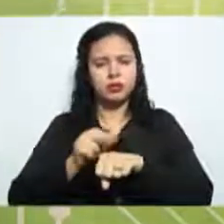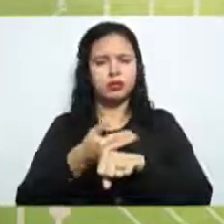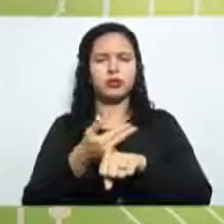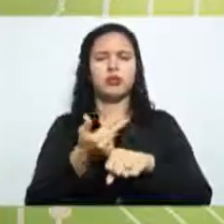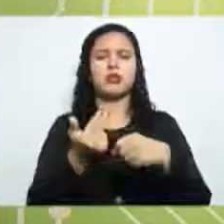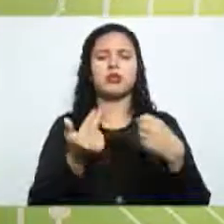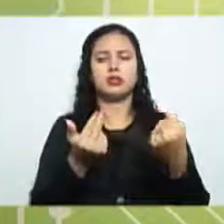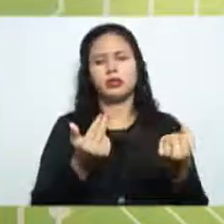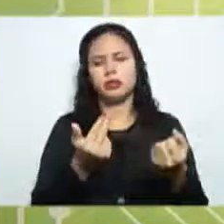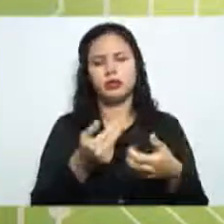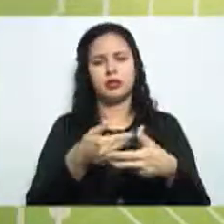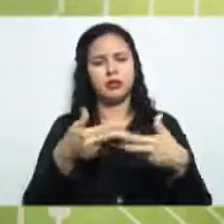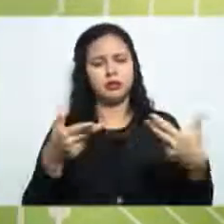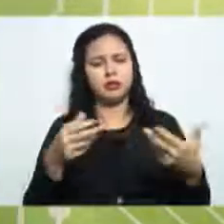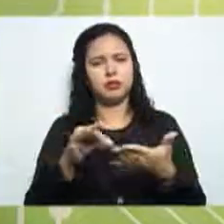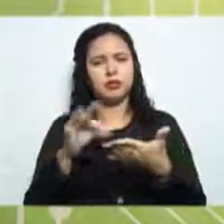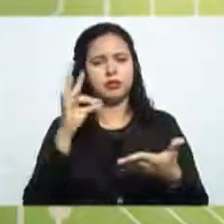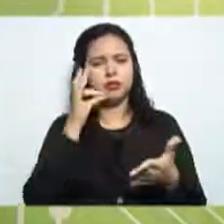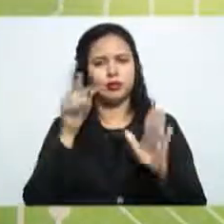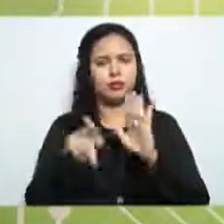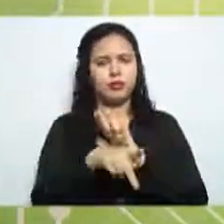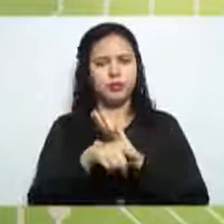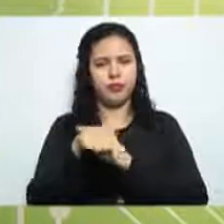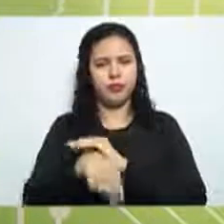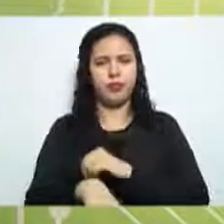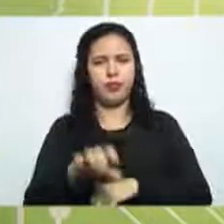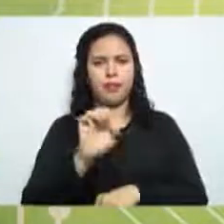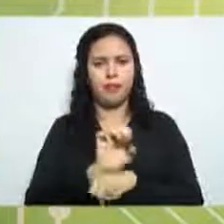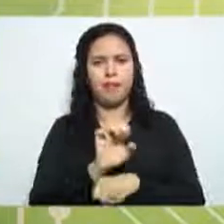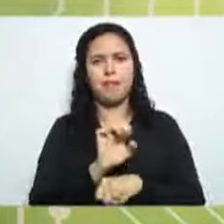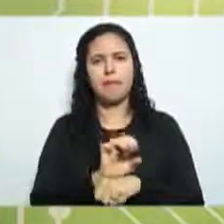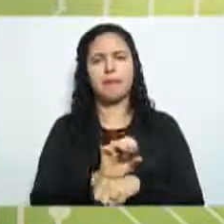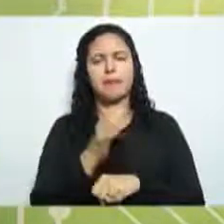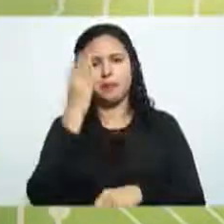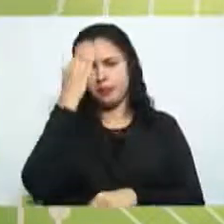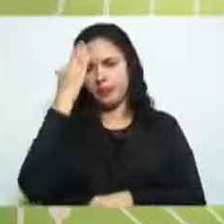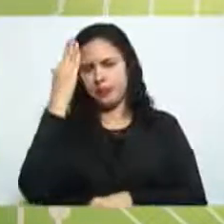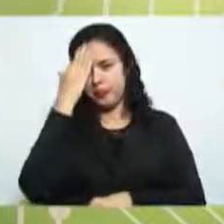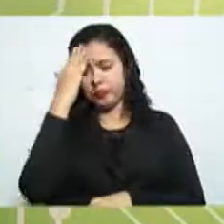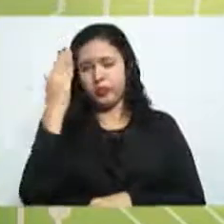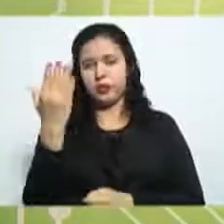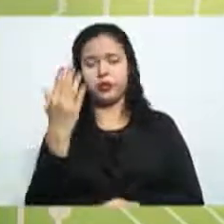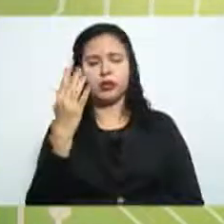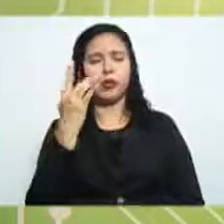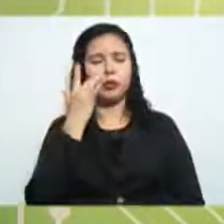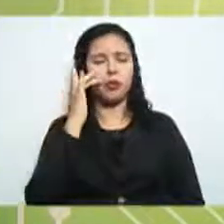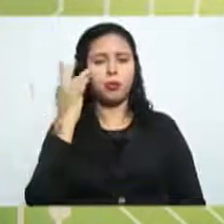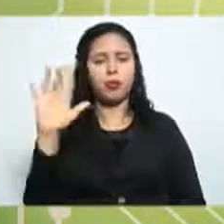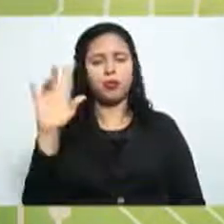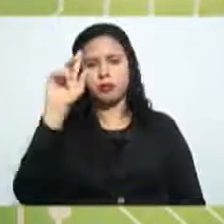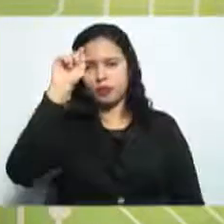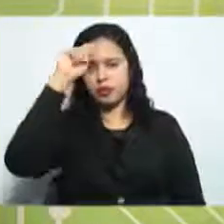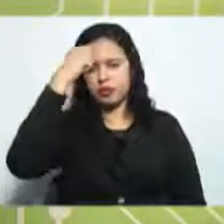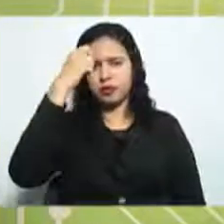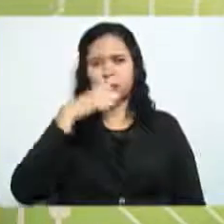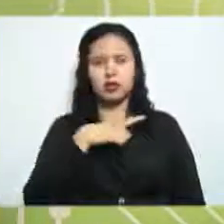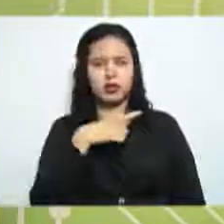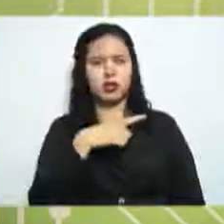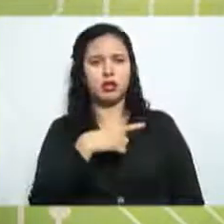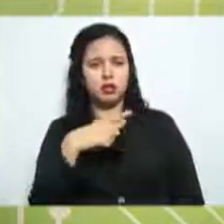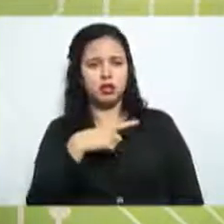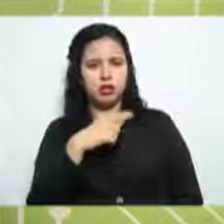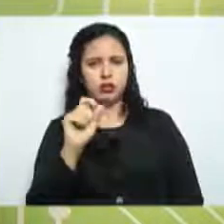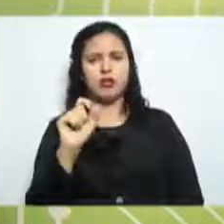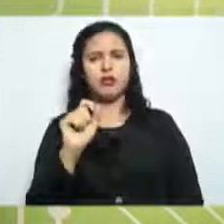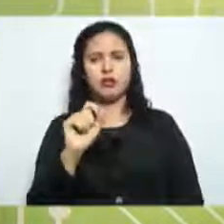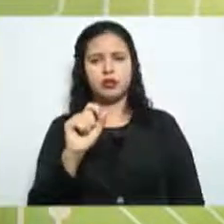café artesanal e vários produtos que vão surgindo na nossa região. Eu sei que Ouro Preto tem um coco, né, que o pessoal faz, um coco